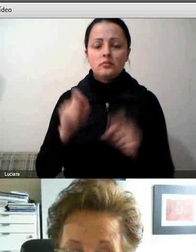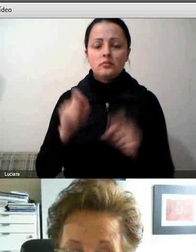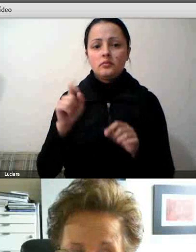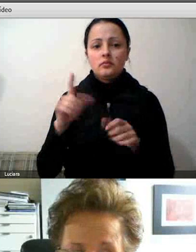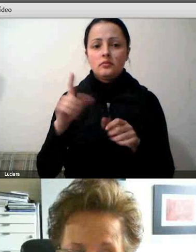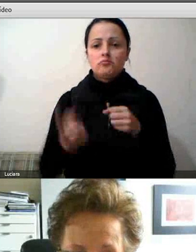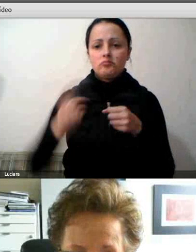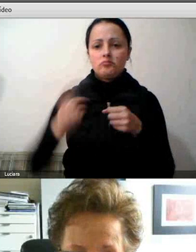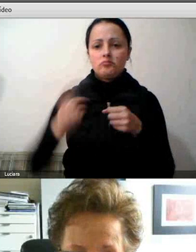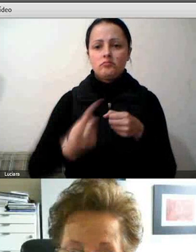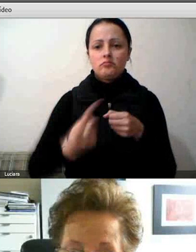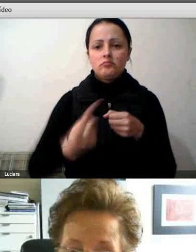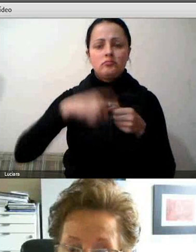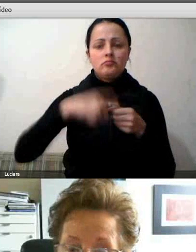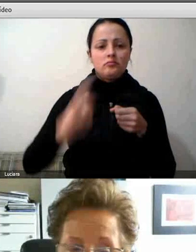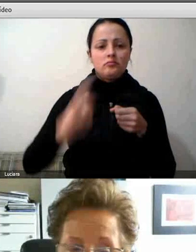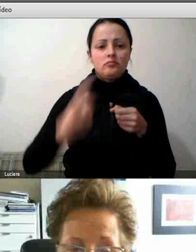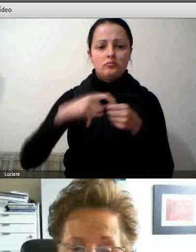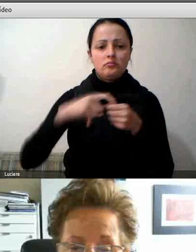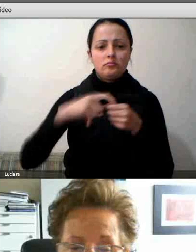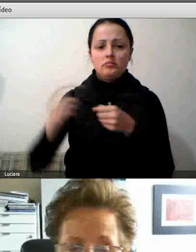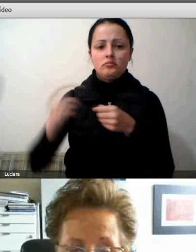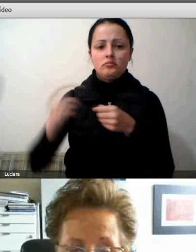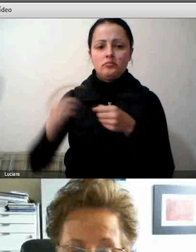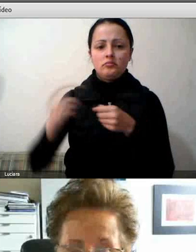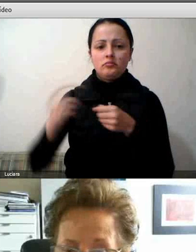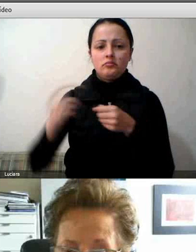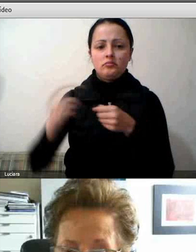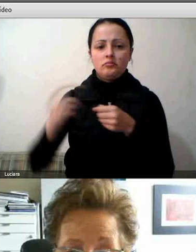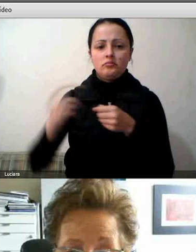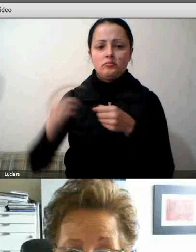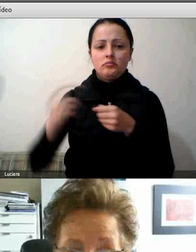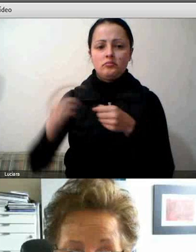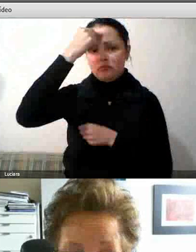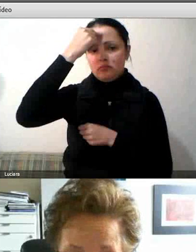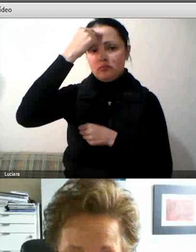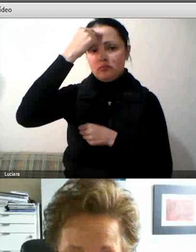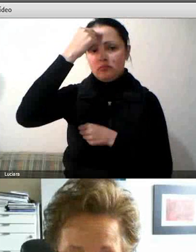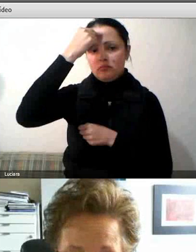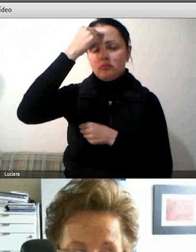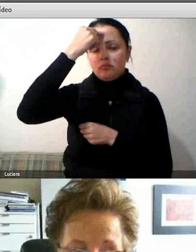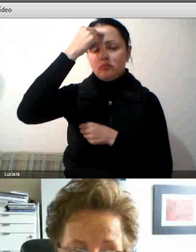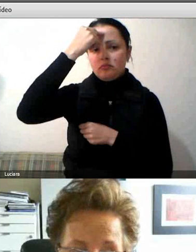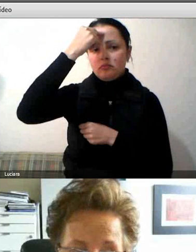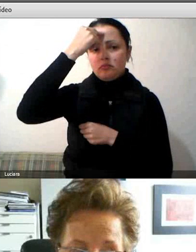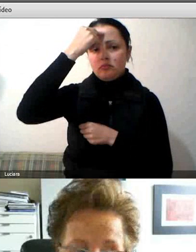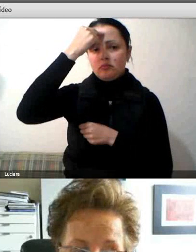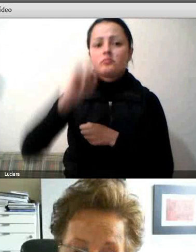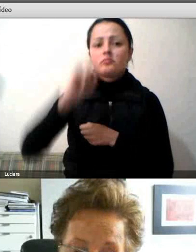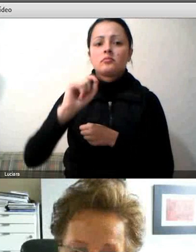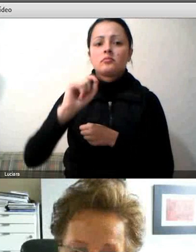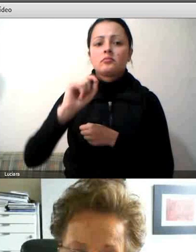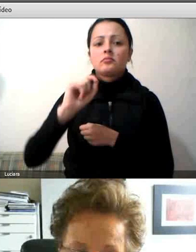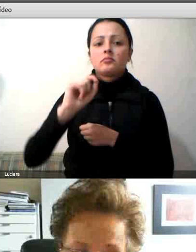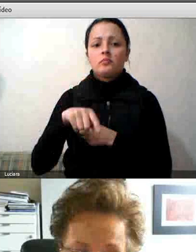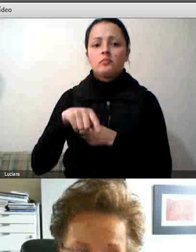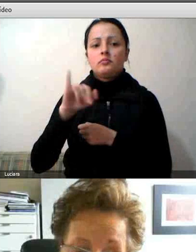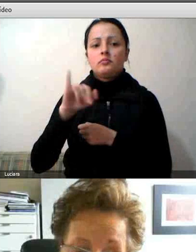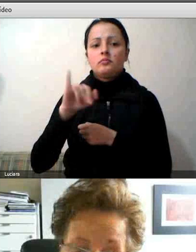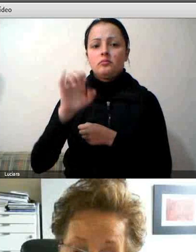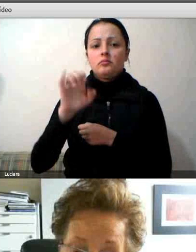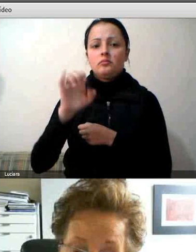consórcio de universidades. Nós estamos trabalhando os dois conceitos básicos do UCA, que é Instituto de Educação